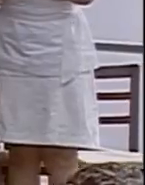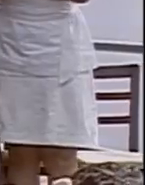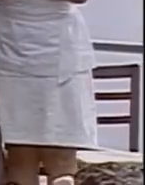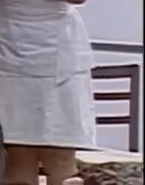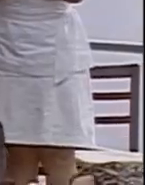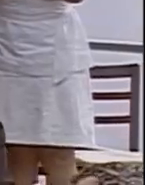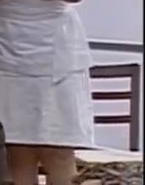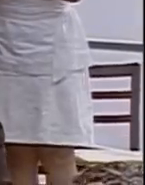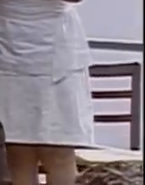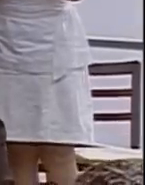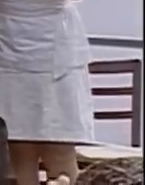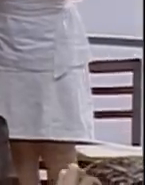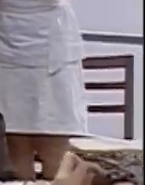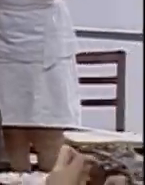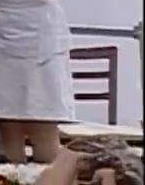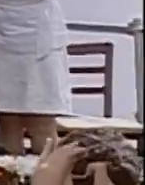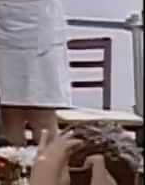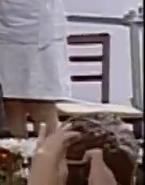esta cerimônia